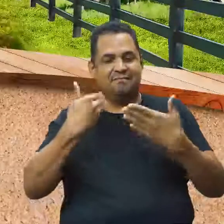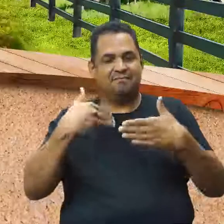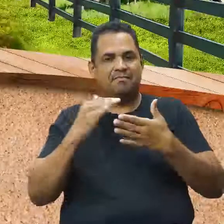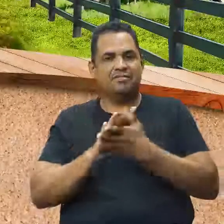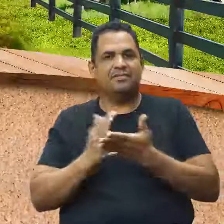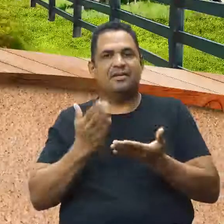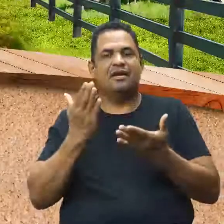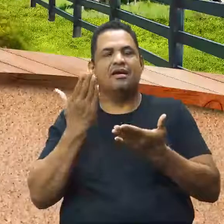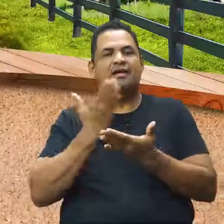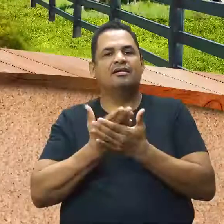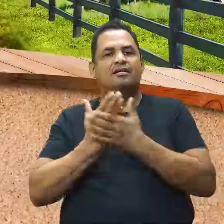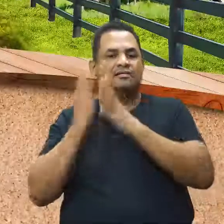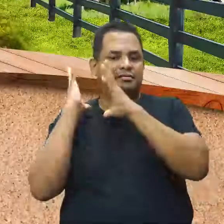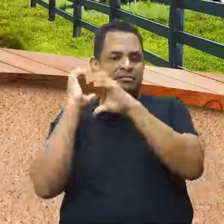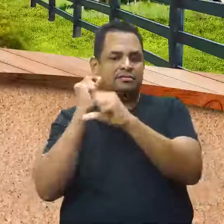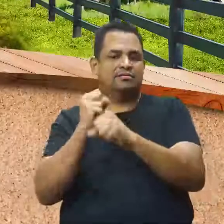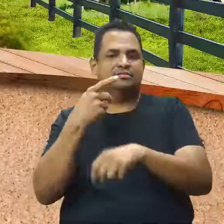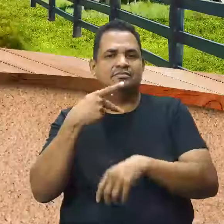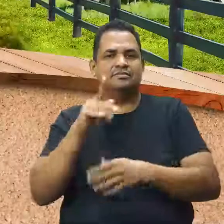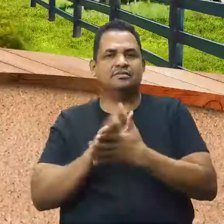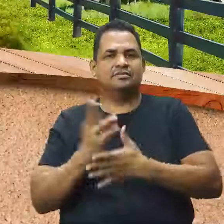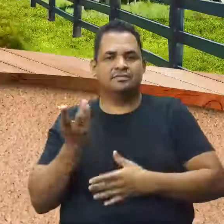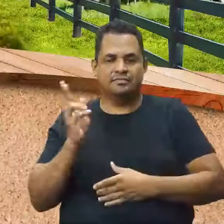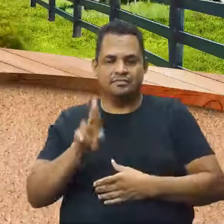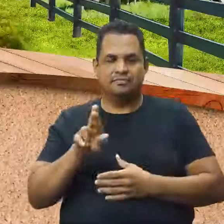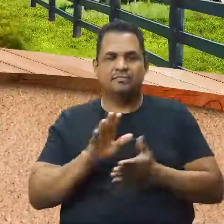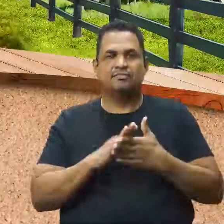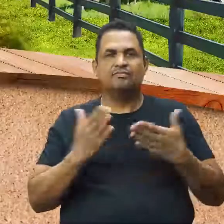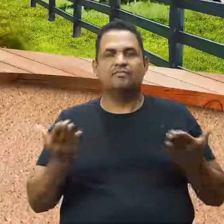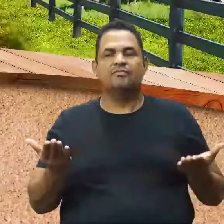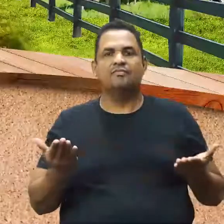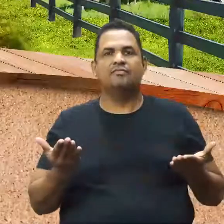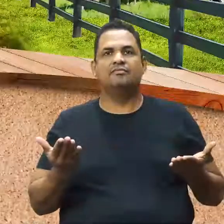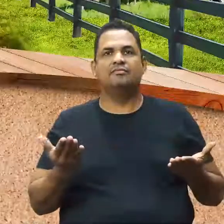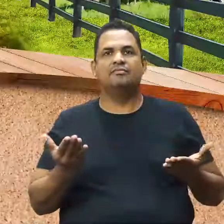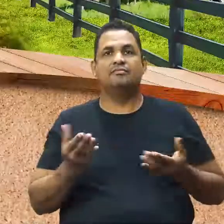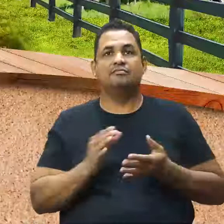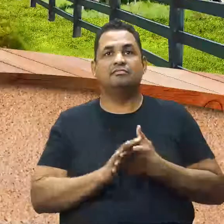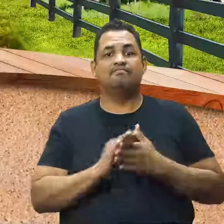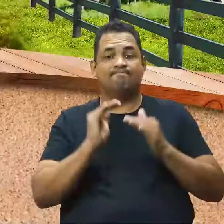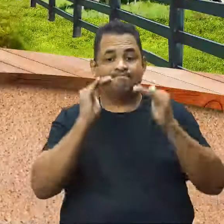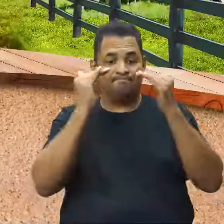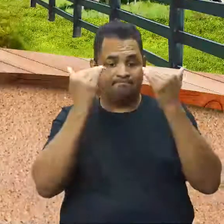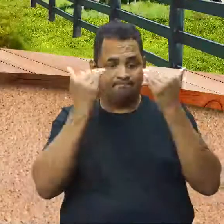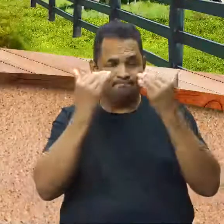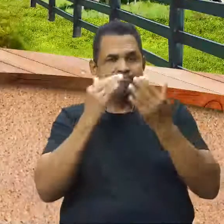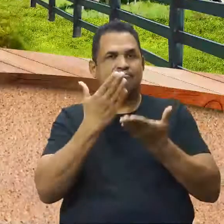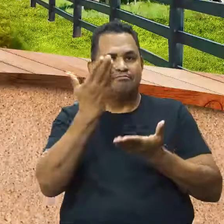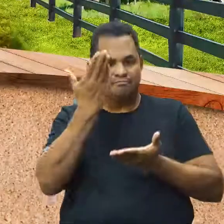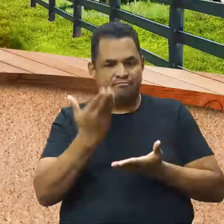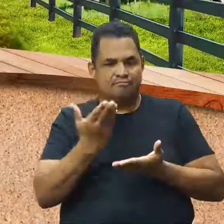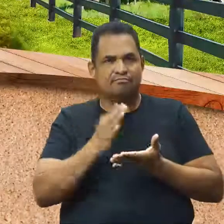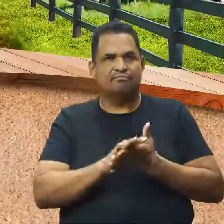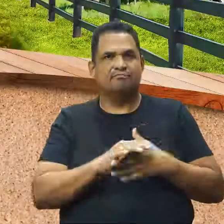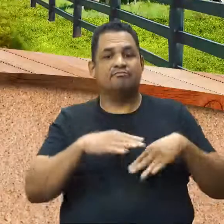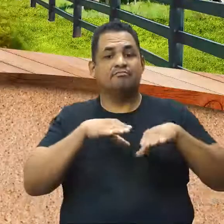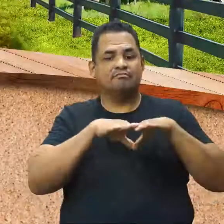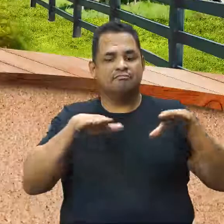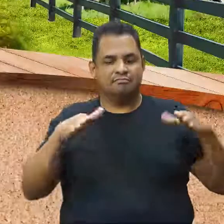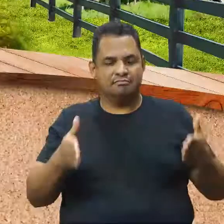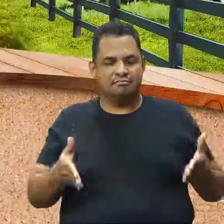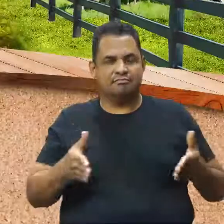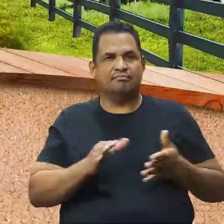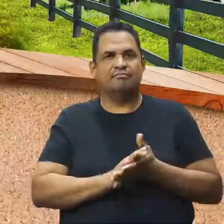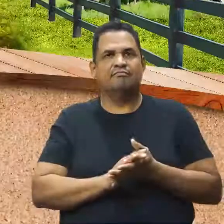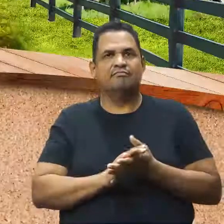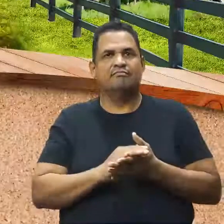de revisão para recuperação. Então, galera, fica quietinho aí na mesa,